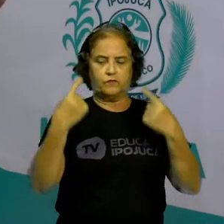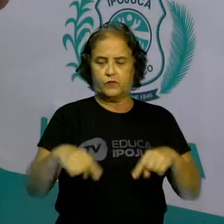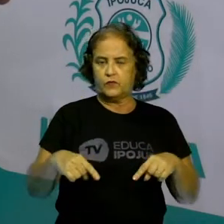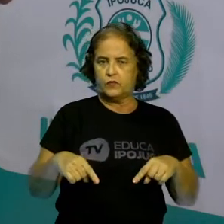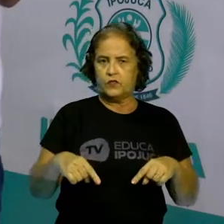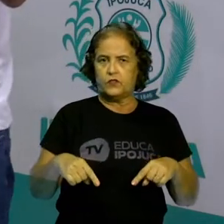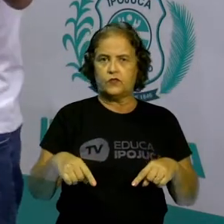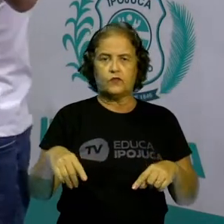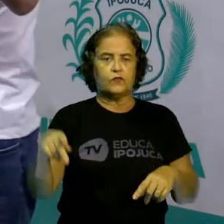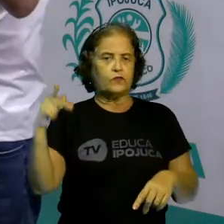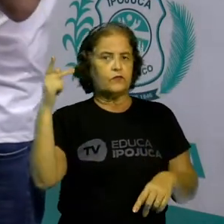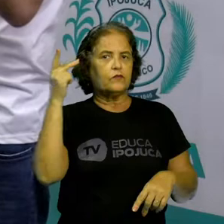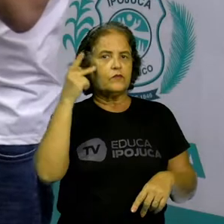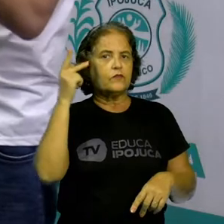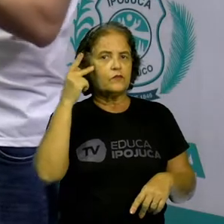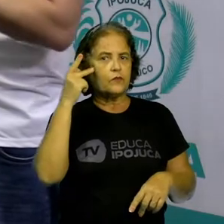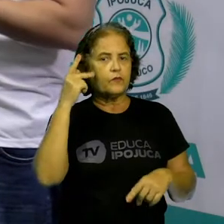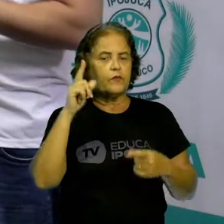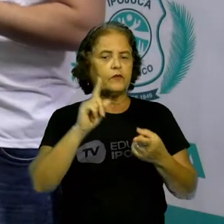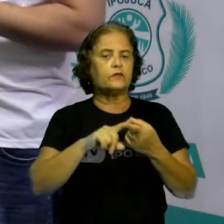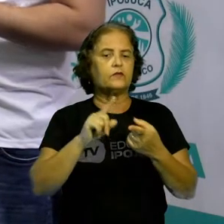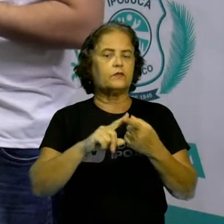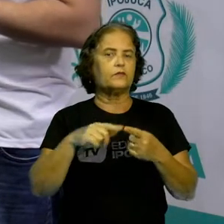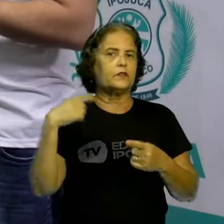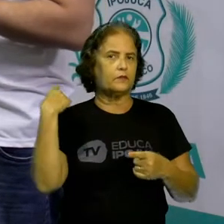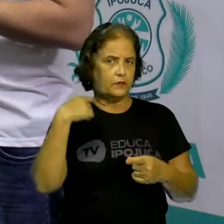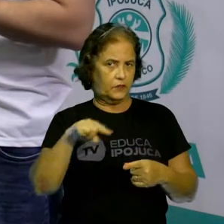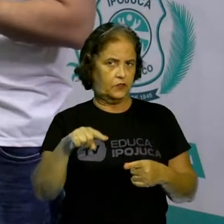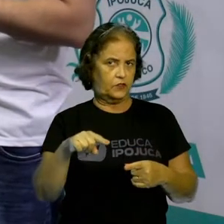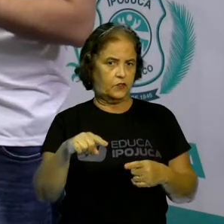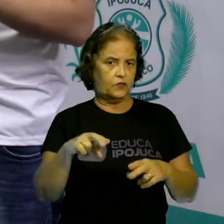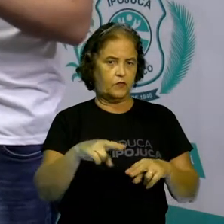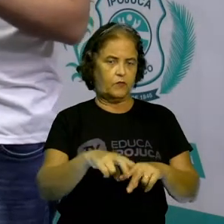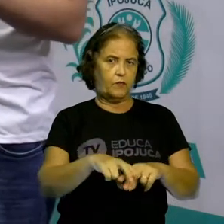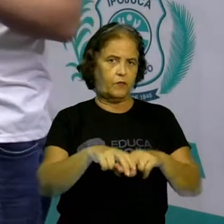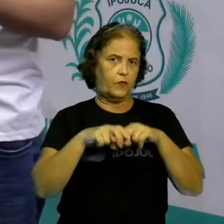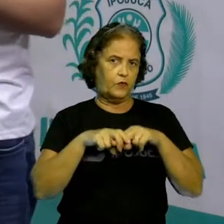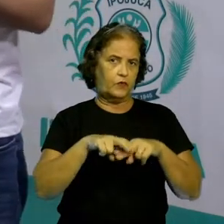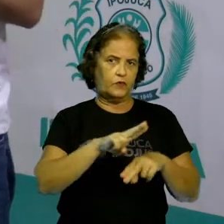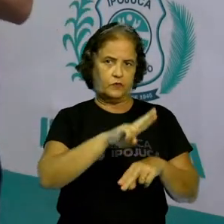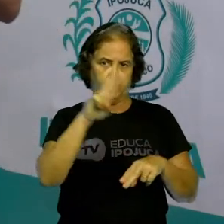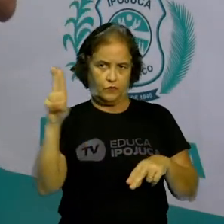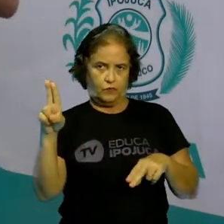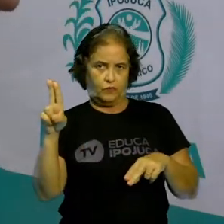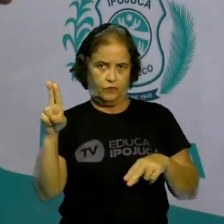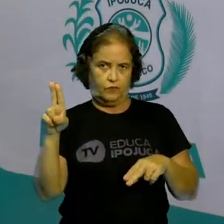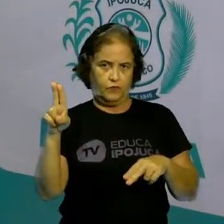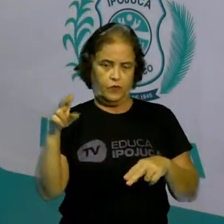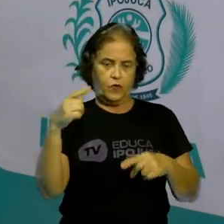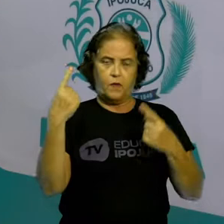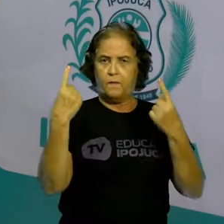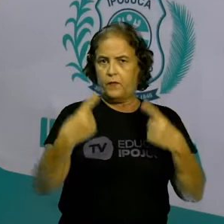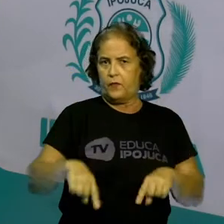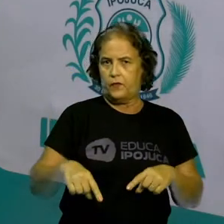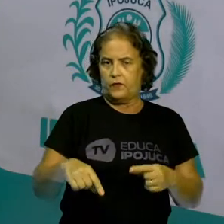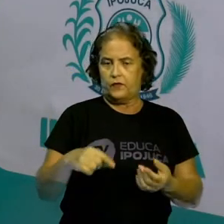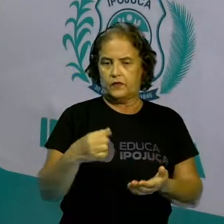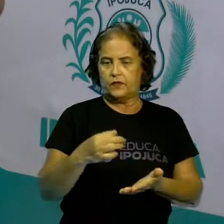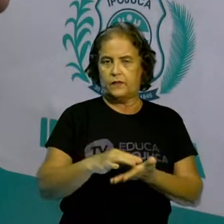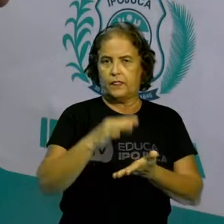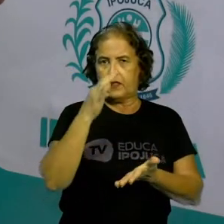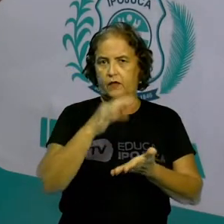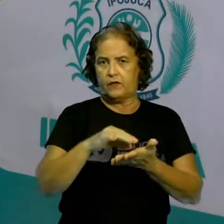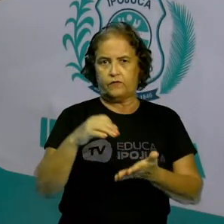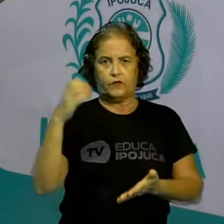conhecido como política do café com leite, tá certo? Ela vai ocasionar uma série de disparidades regionais